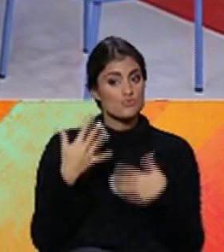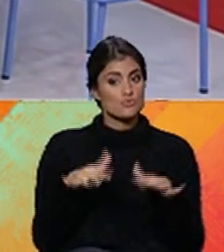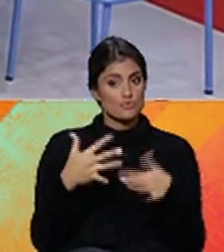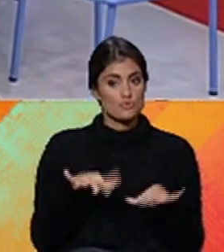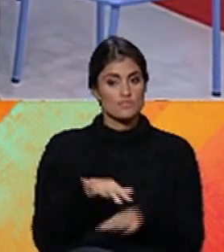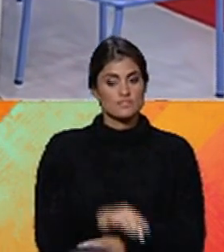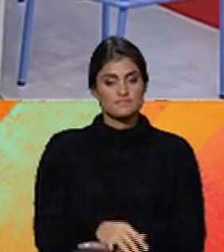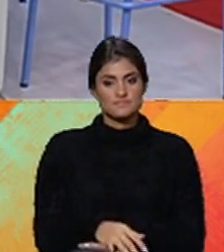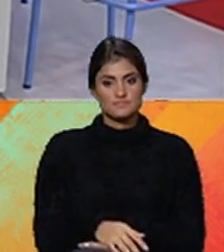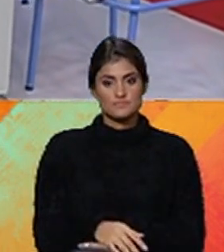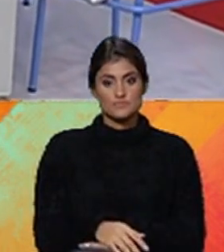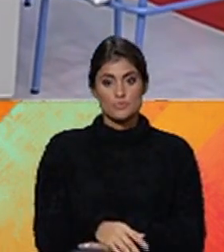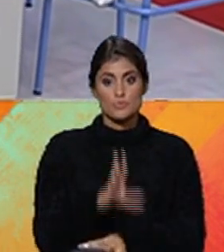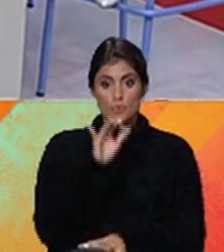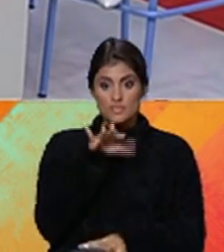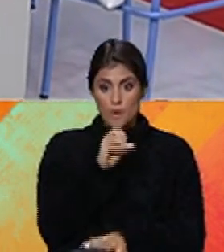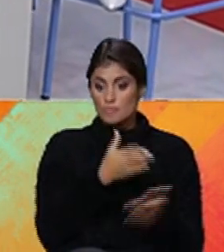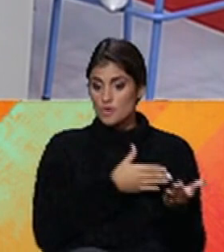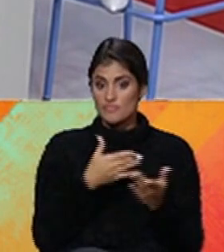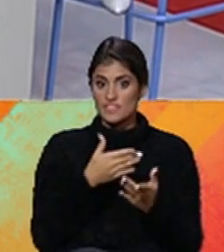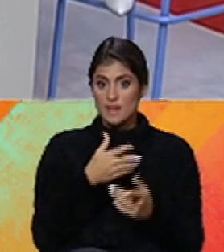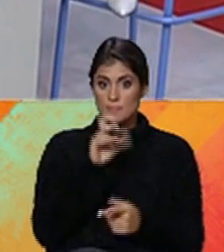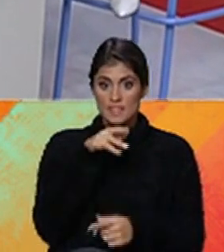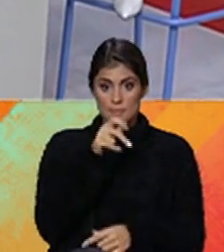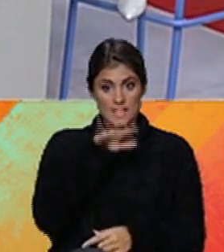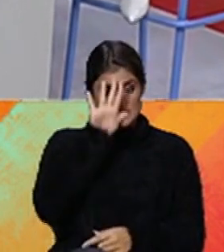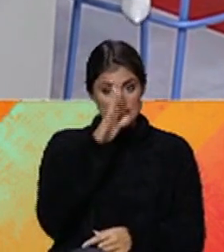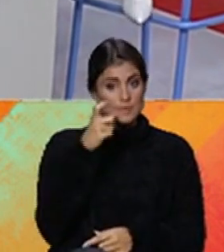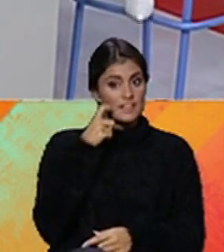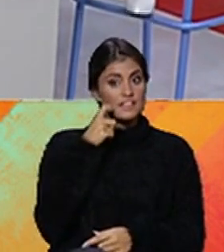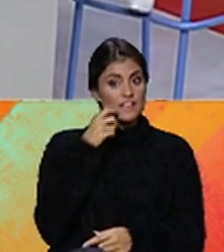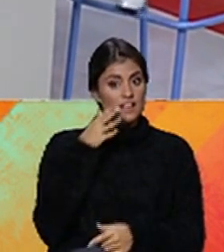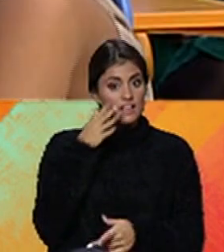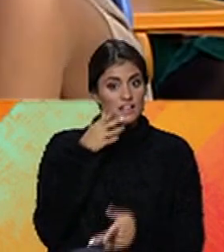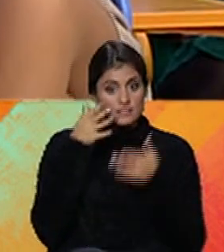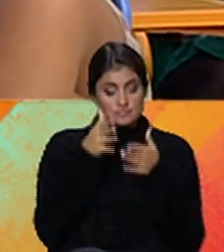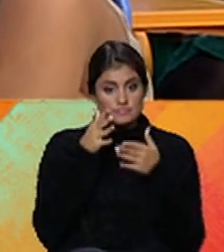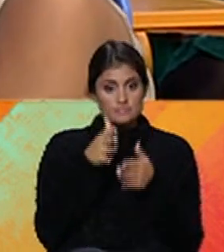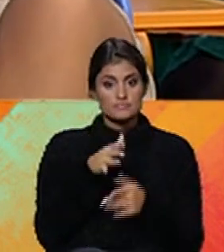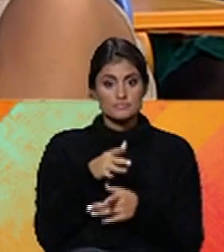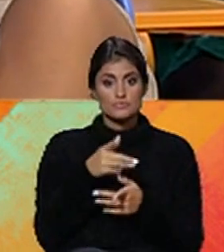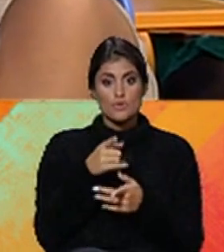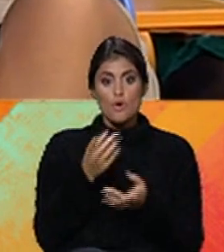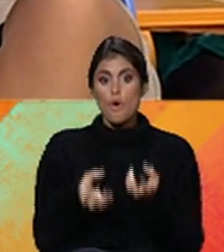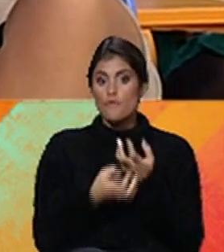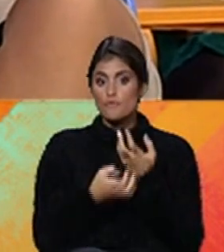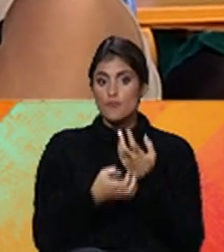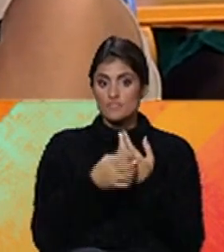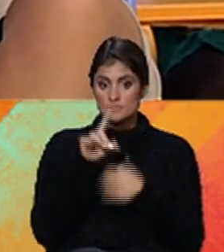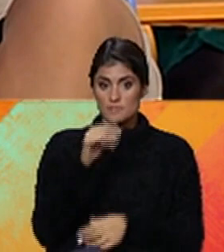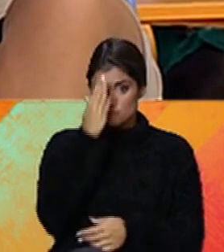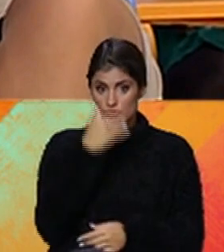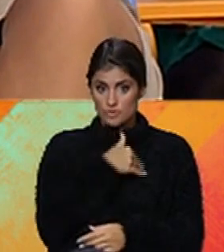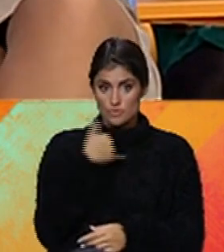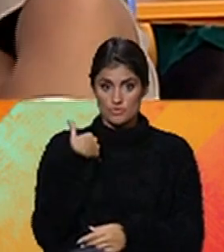Hélio... Quando ela me convida para a lampreia, ele sabe perfeitamente quem é que fica agarrado em ali. Em casa, aquilo fica agarrado ao fogão e ninguém o larga. Meu Deus,